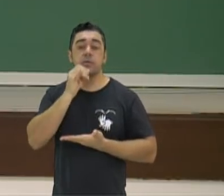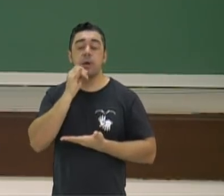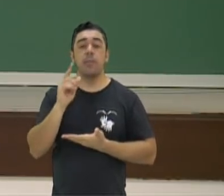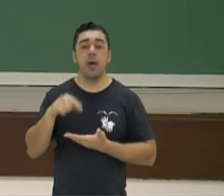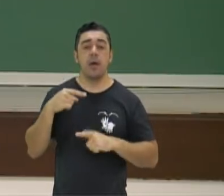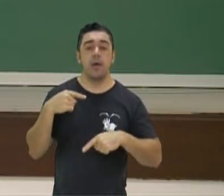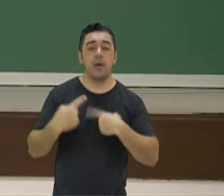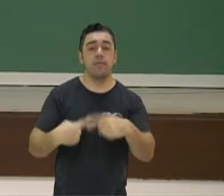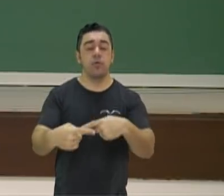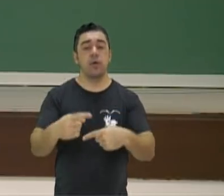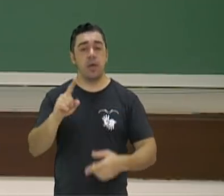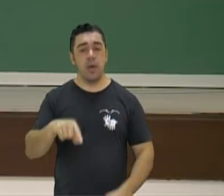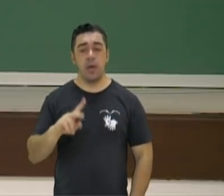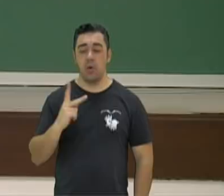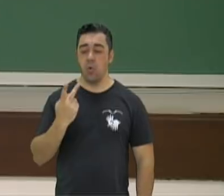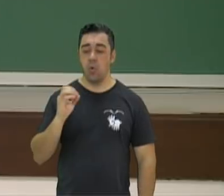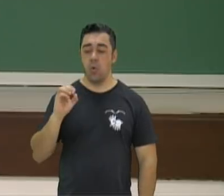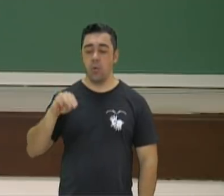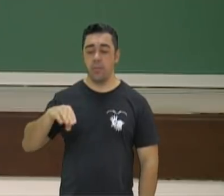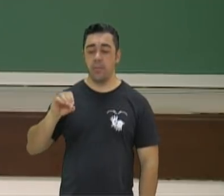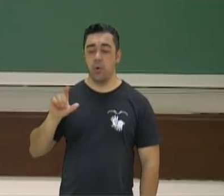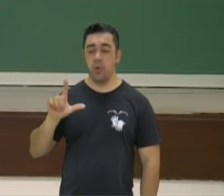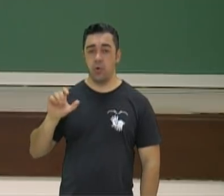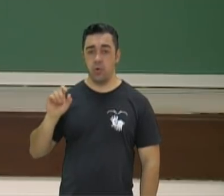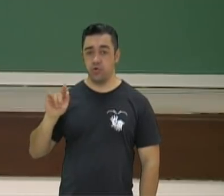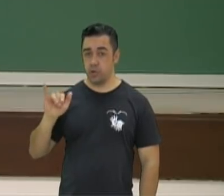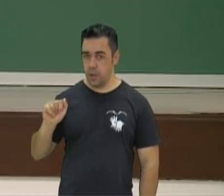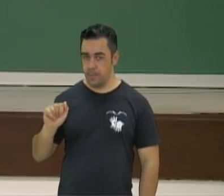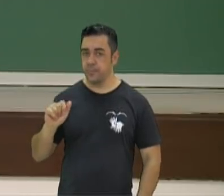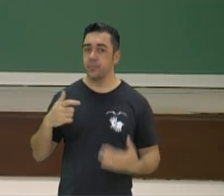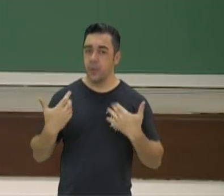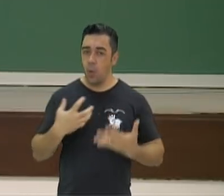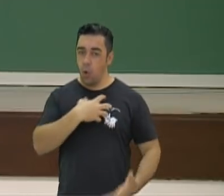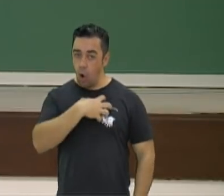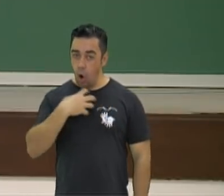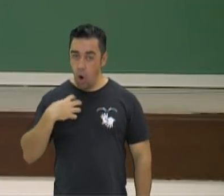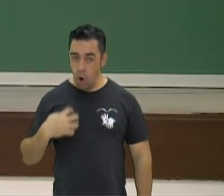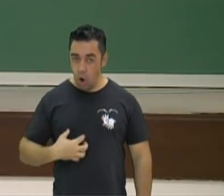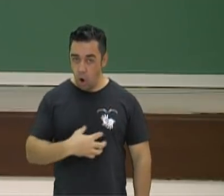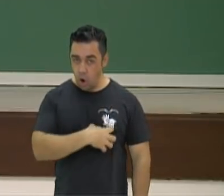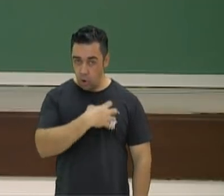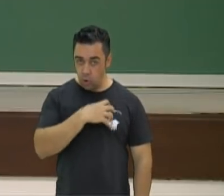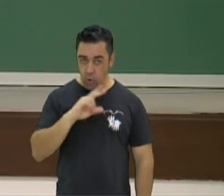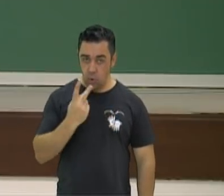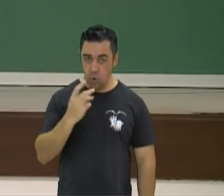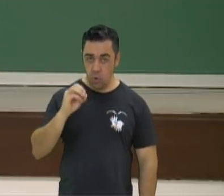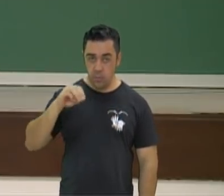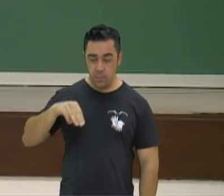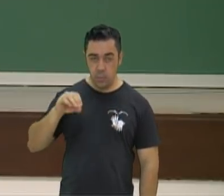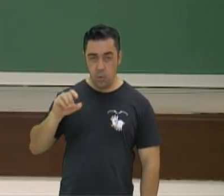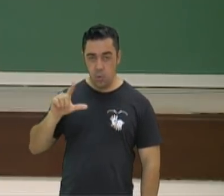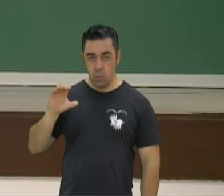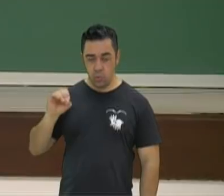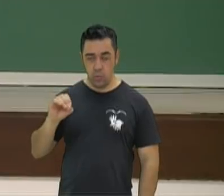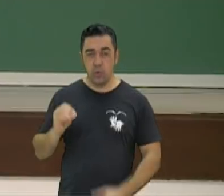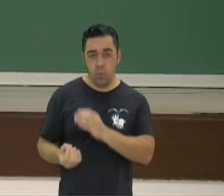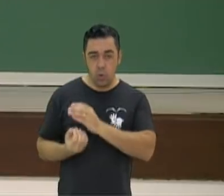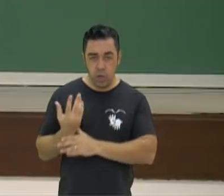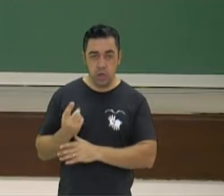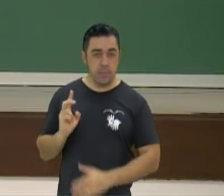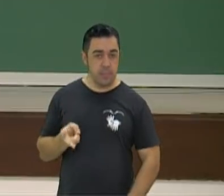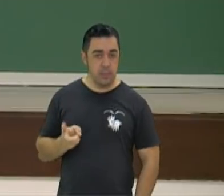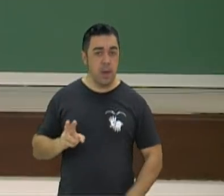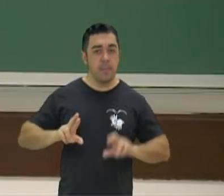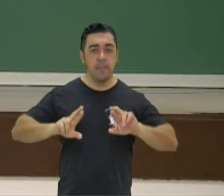evolutiva. Isso é homologia. Então, quando a gente está falando de órgãos homólogos, eles têm obrigatoriamente que ter a mesma origem,